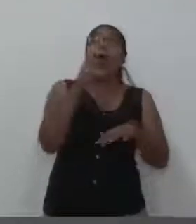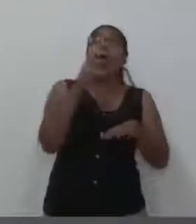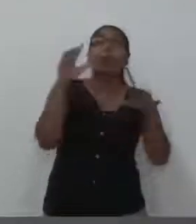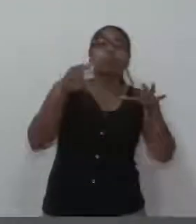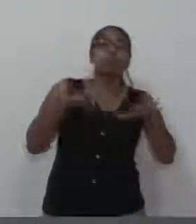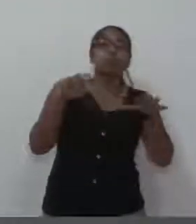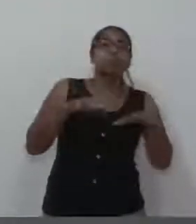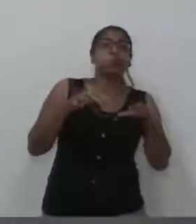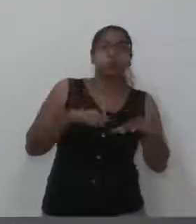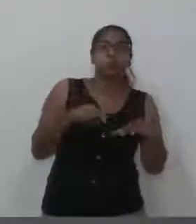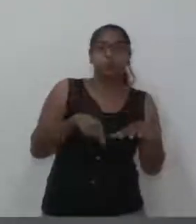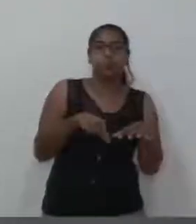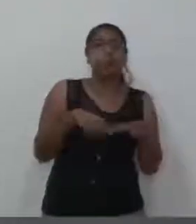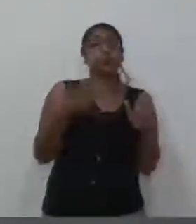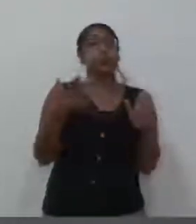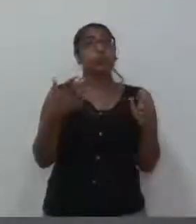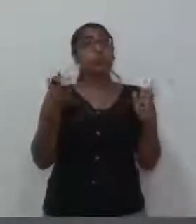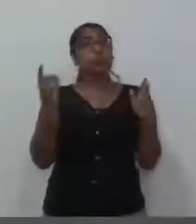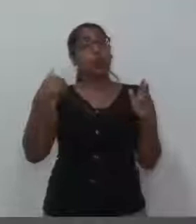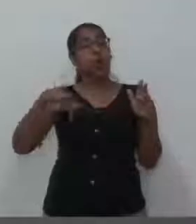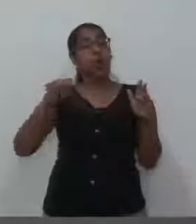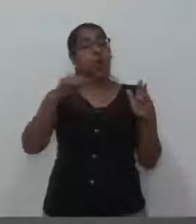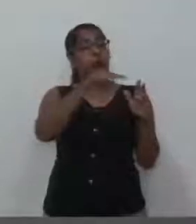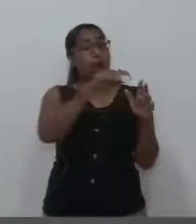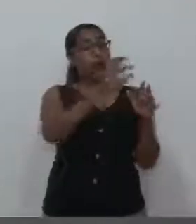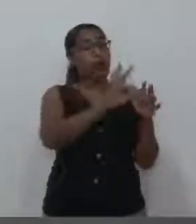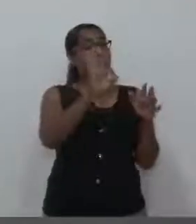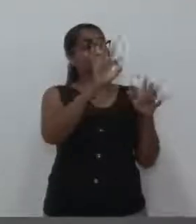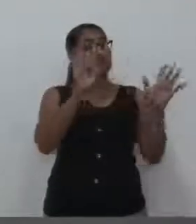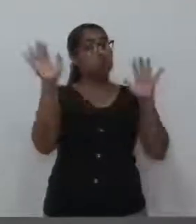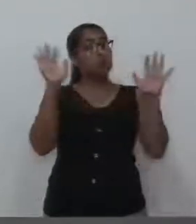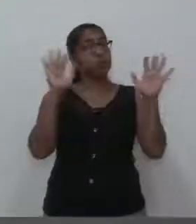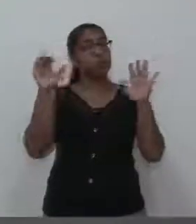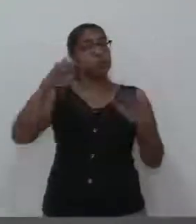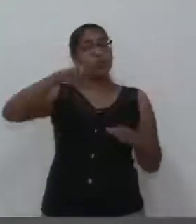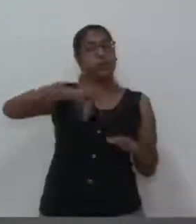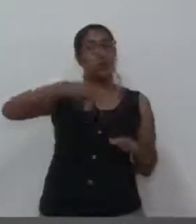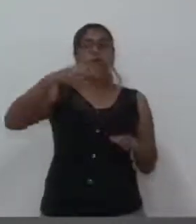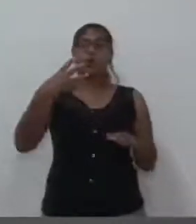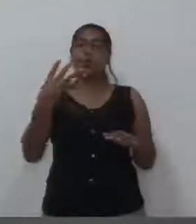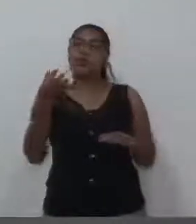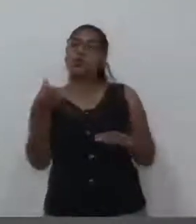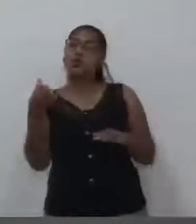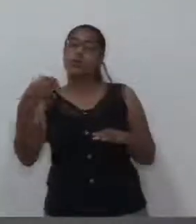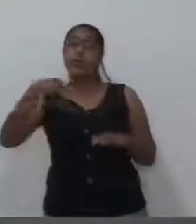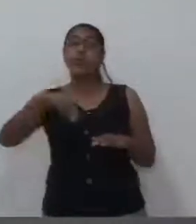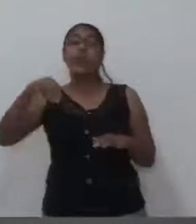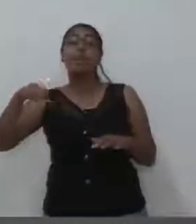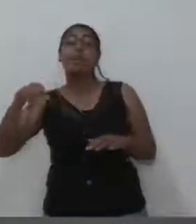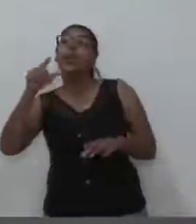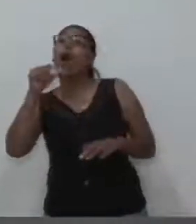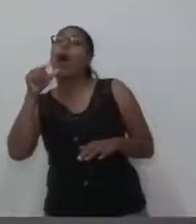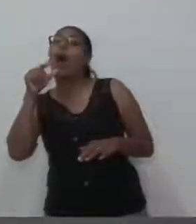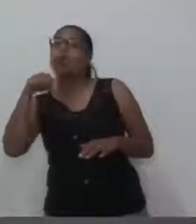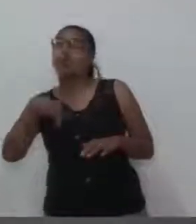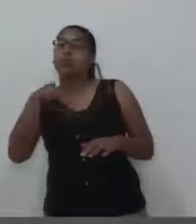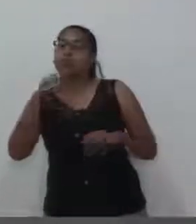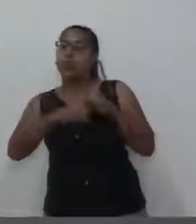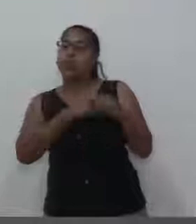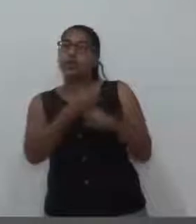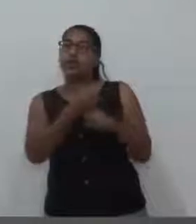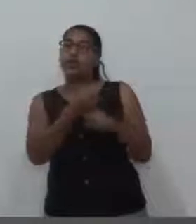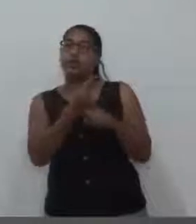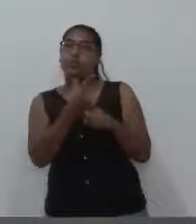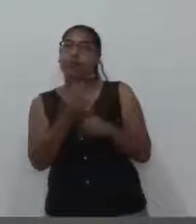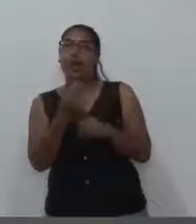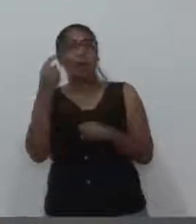2019? Até julho, 946 milímetros era a nossa expectativa. Em agosto, de fato,